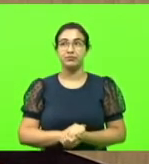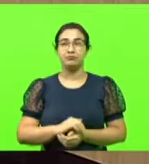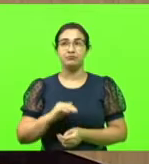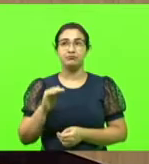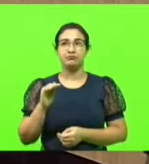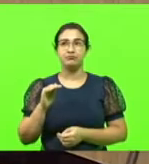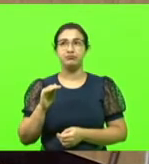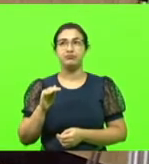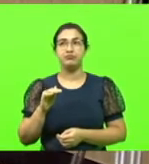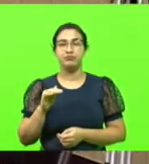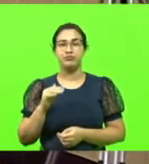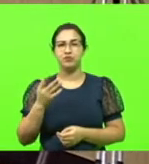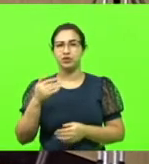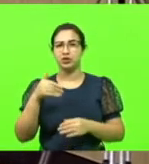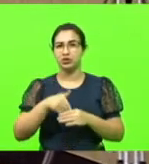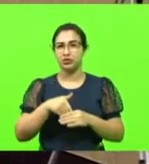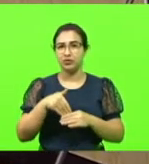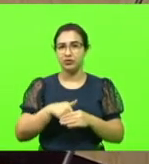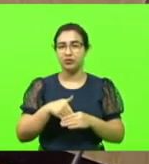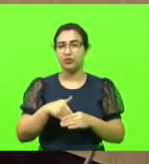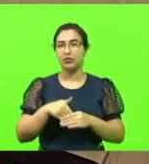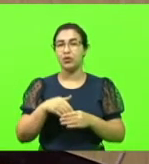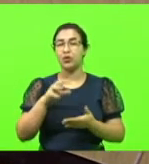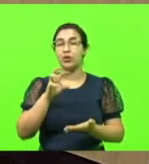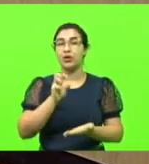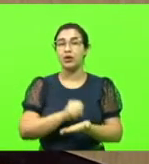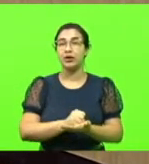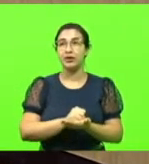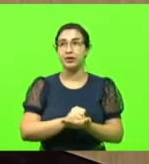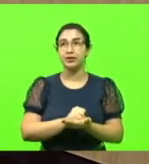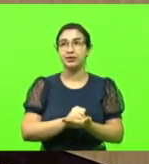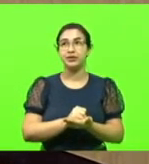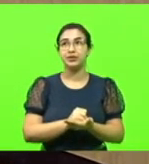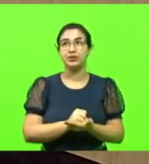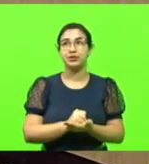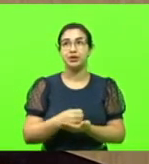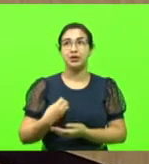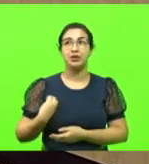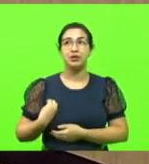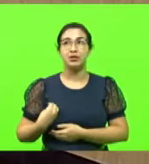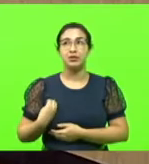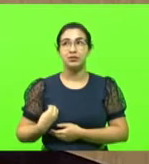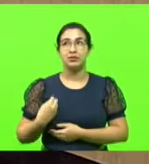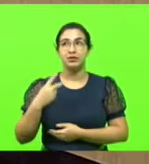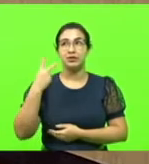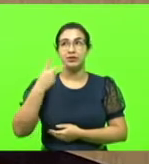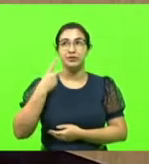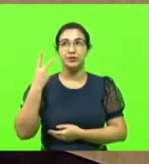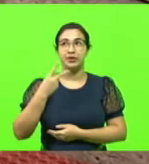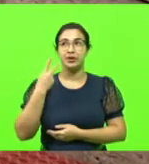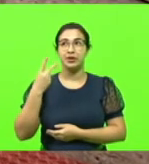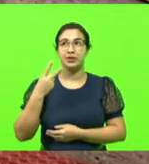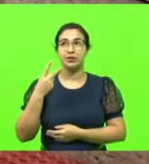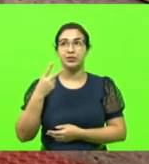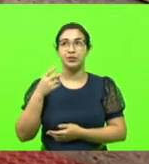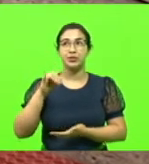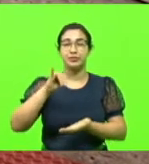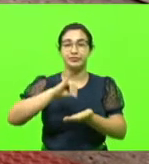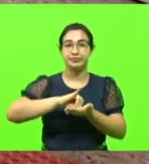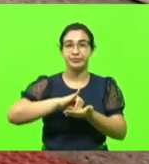deputados exercem seu direito de voto, apenas para registrar a presença aqui acompanhando a sessão do vereador da capital, João Luiz da